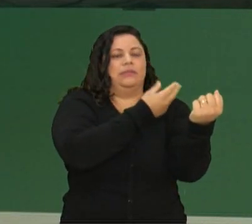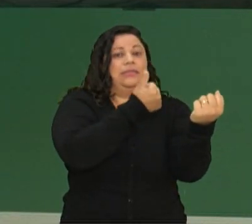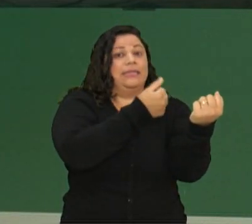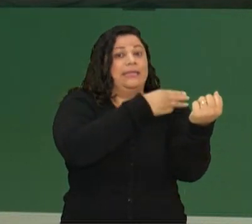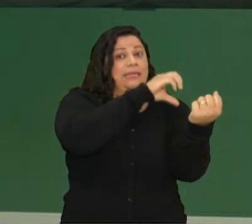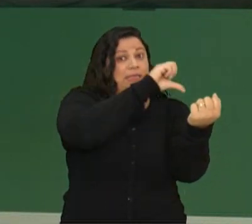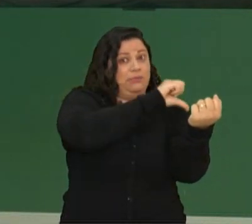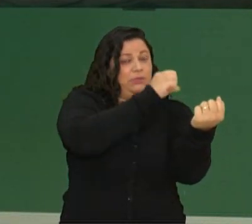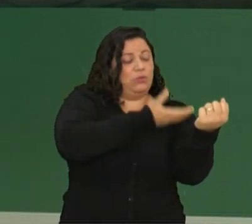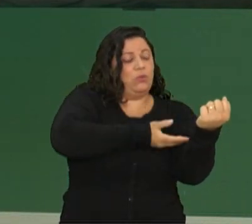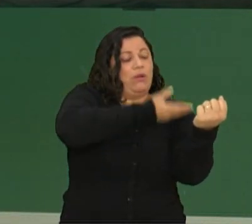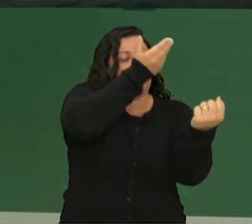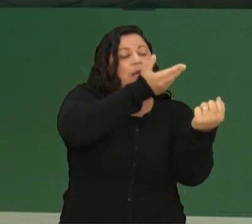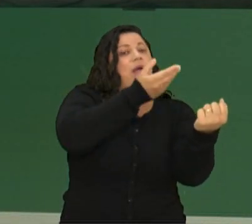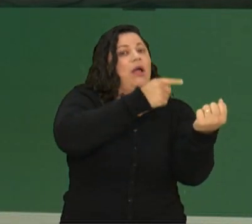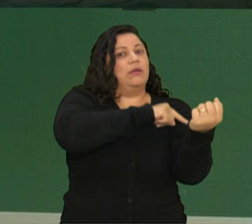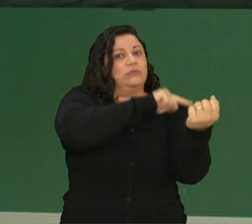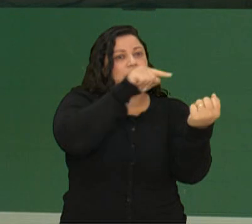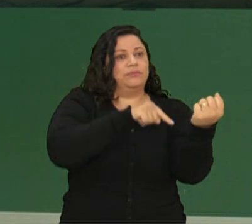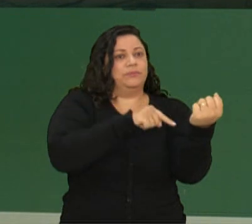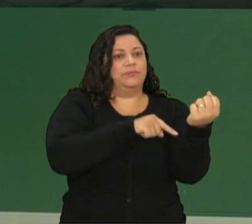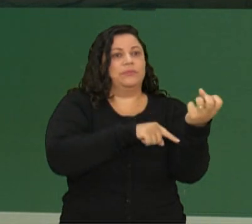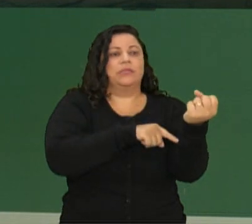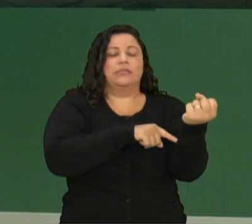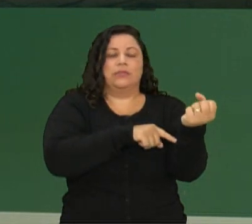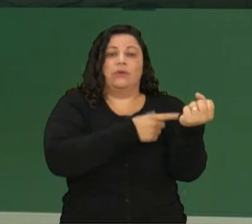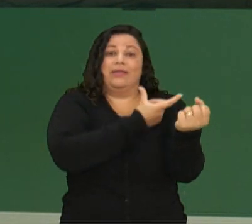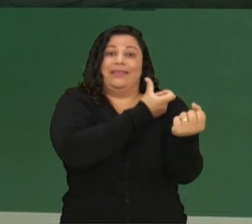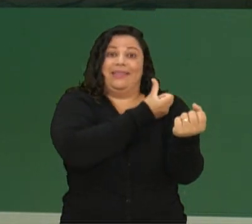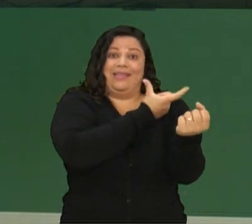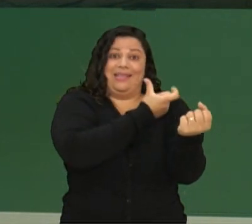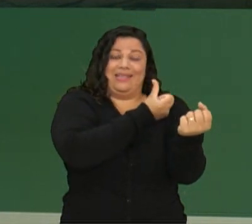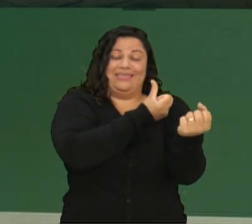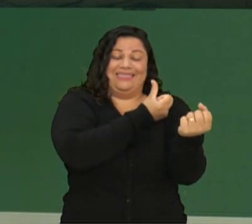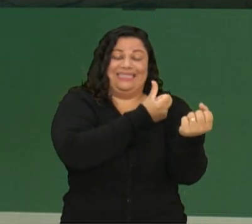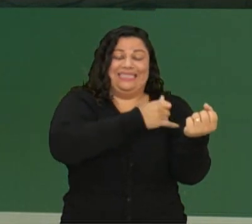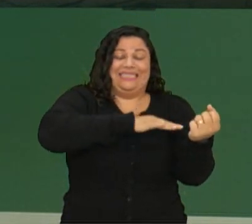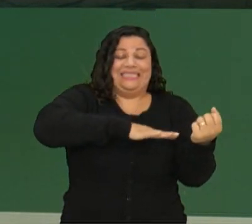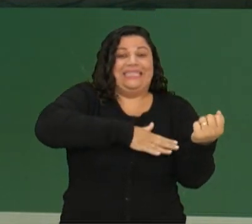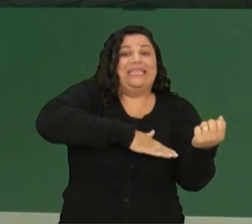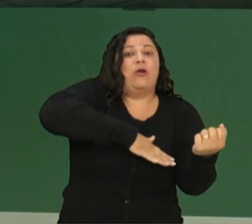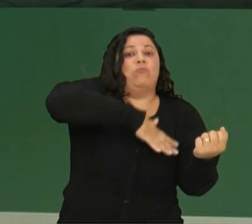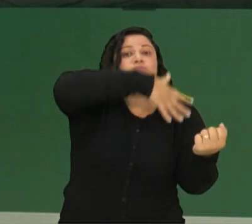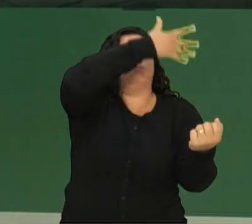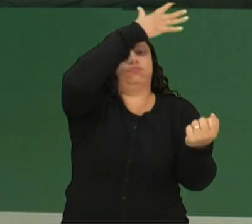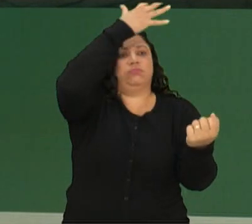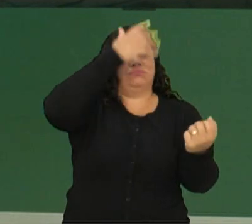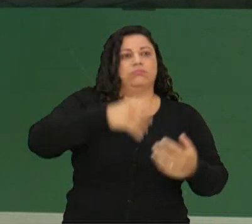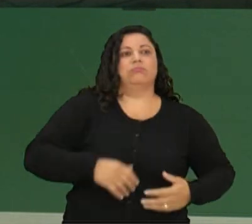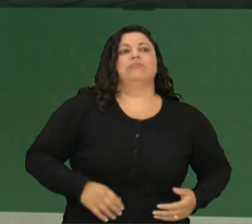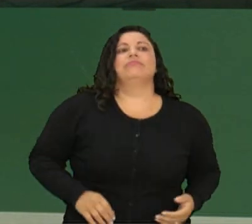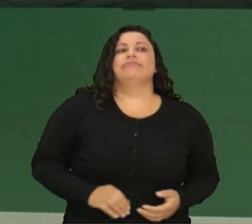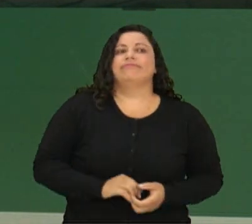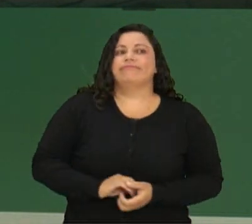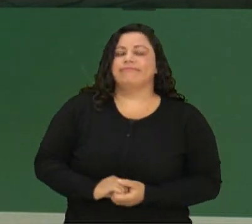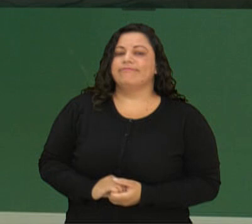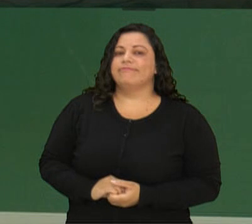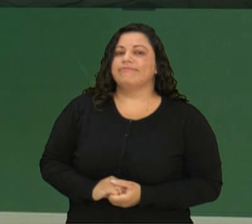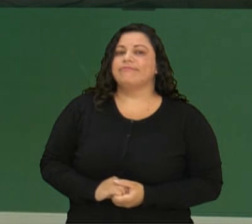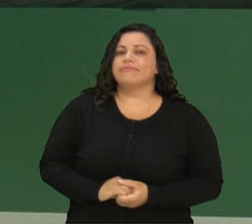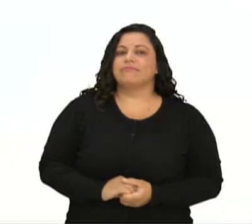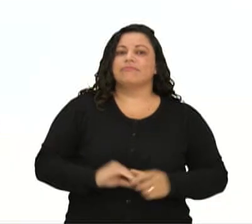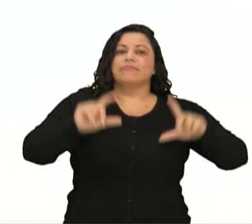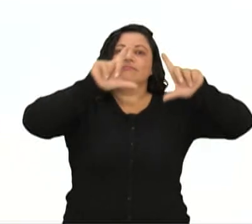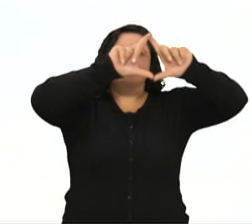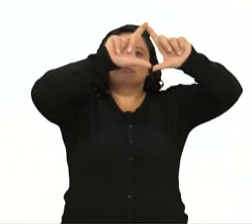preocupante. 16 por 10, então, é hipertensão, é uma pressão muito alta, né? Vamos dar uma olhada aqui. Olha só, uma